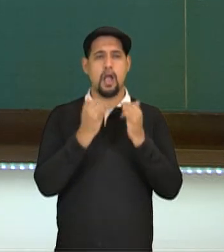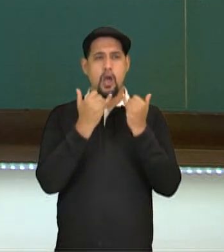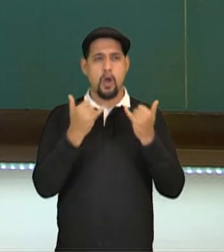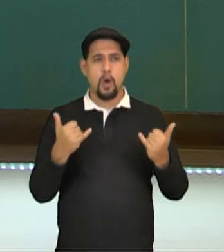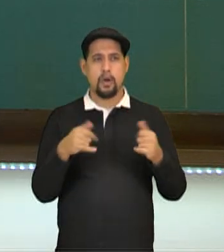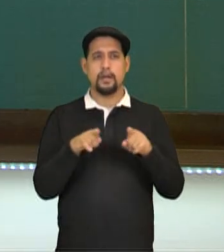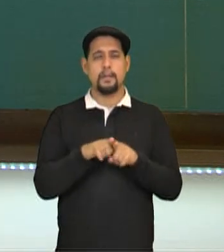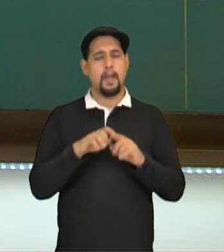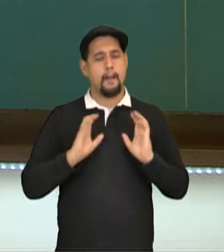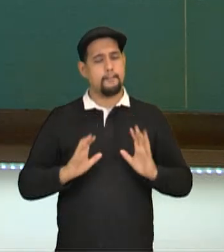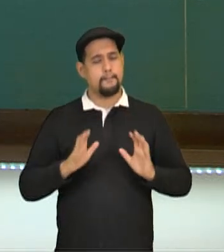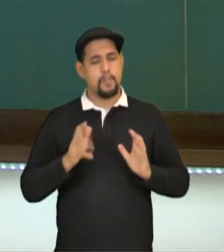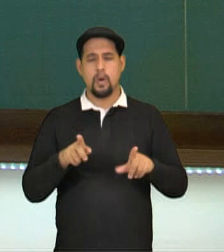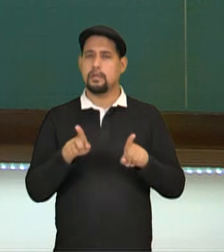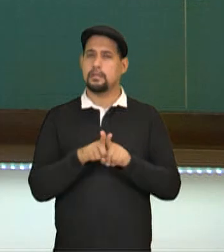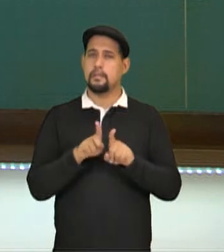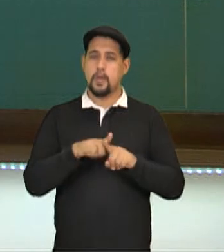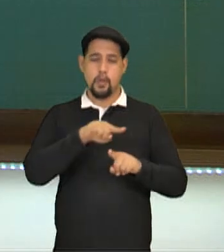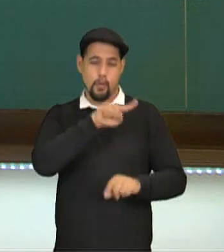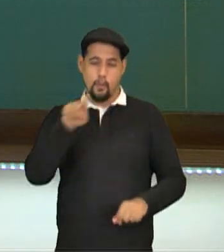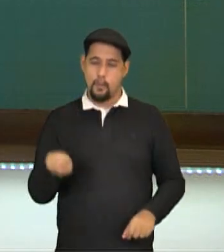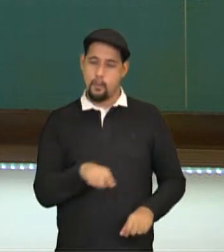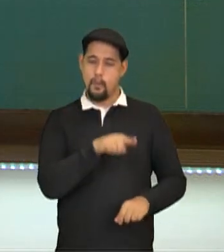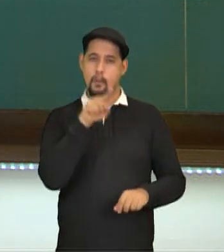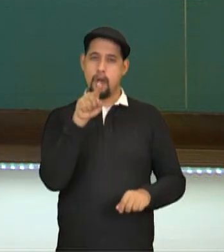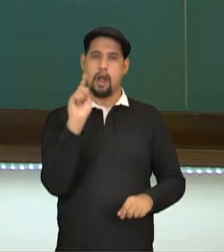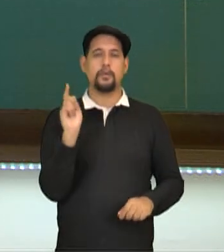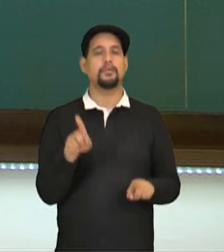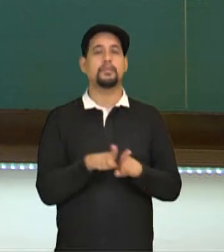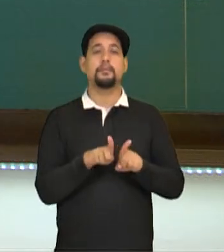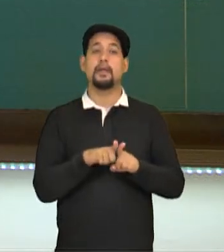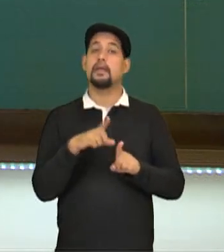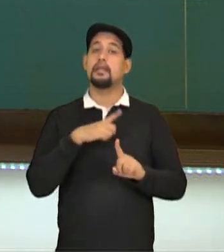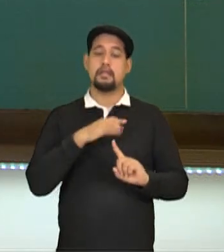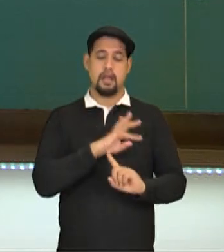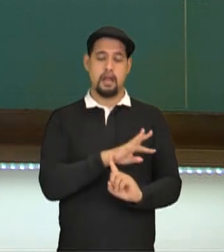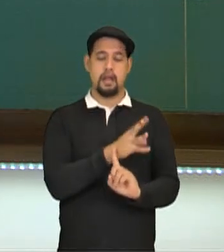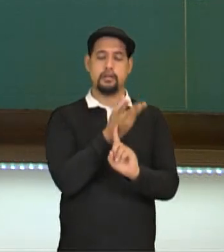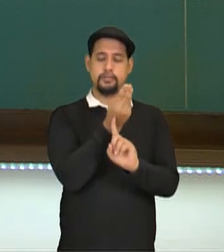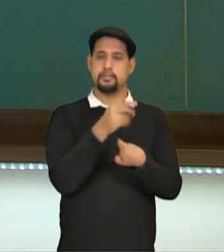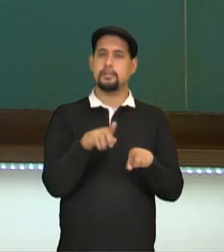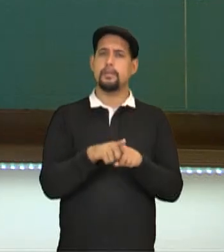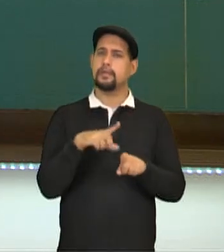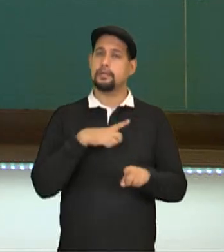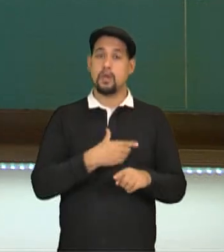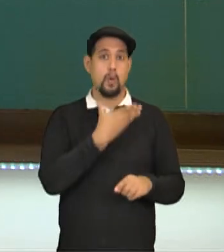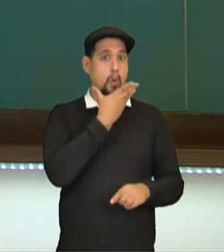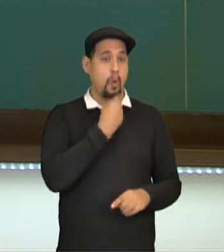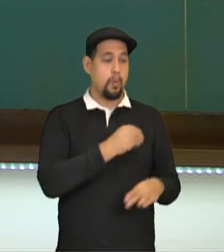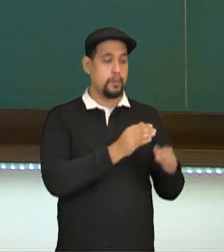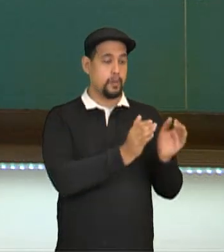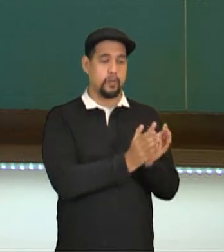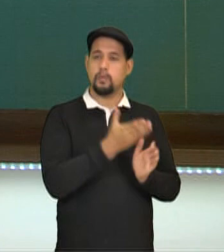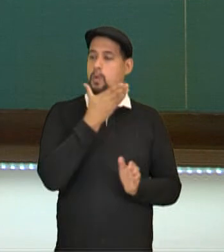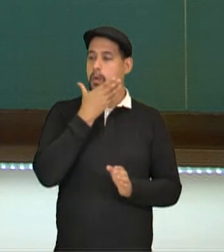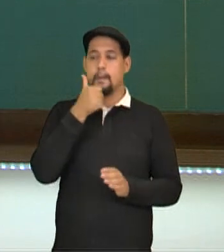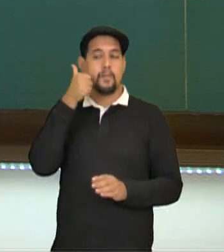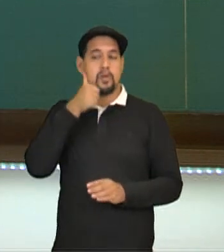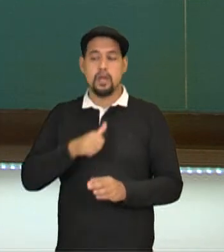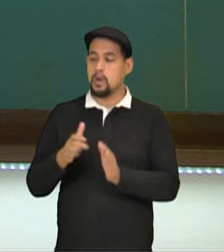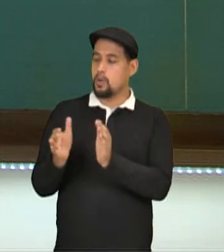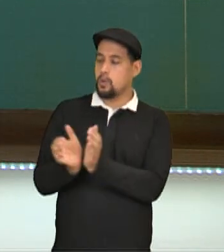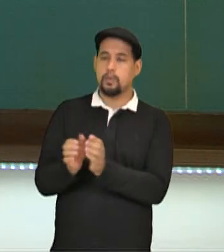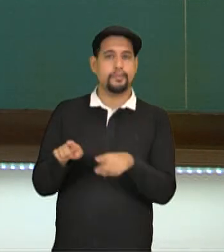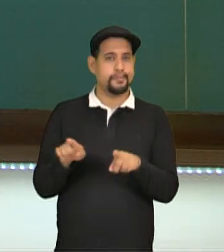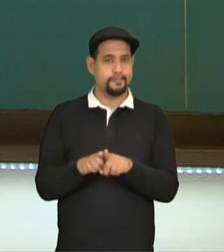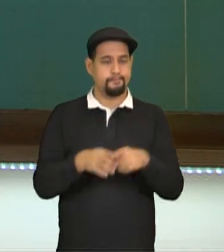fita, a bola e o arco. E a ginástica artística, dividida em masculina e feminina, com seus